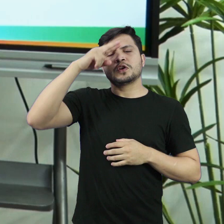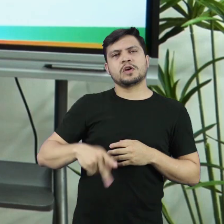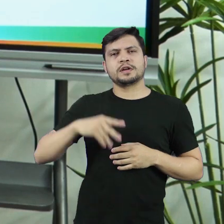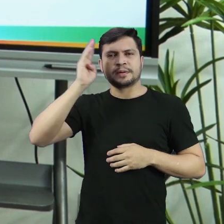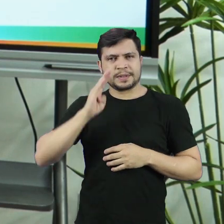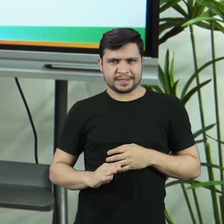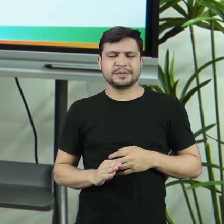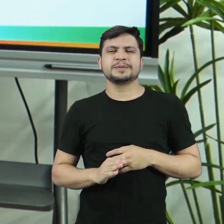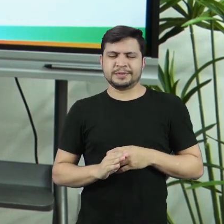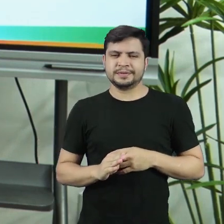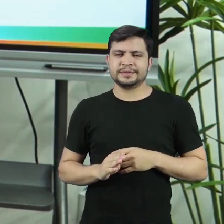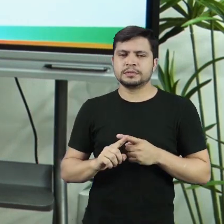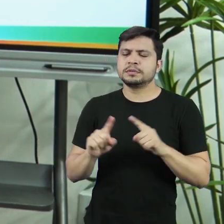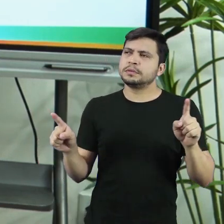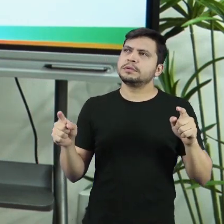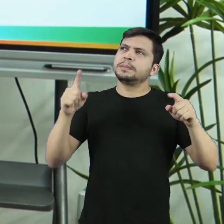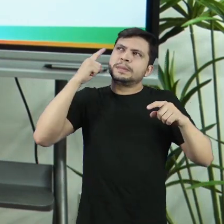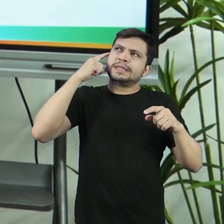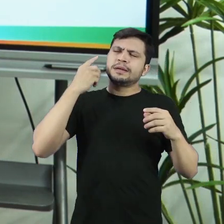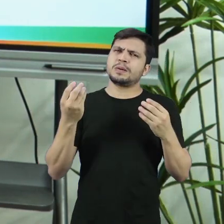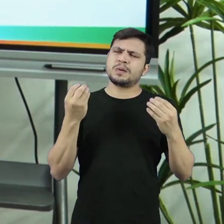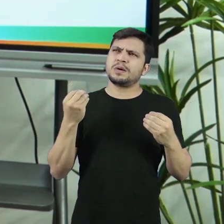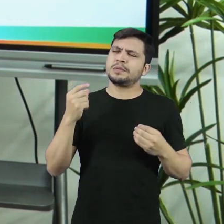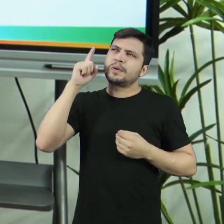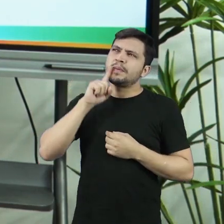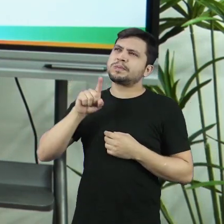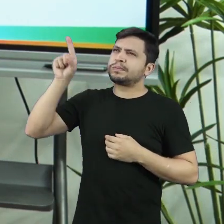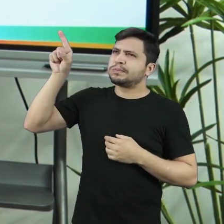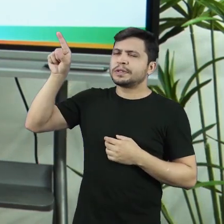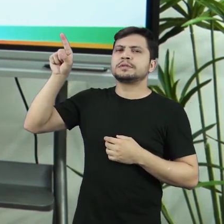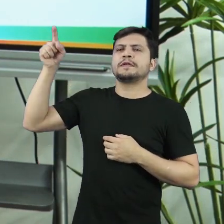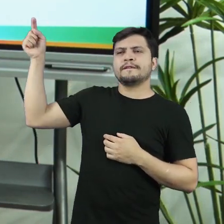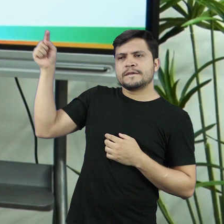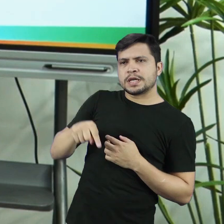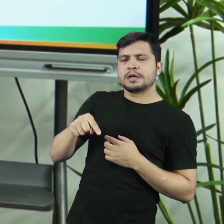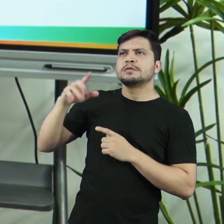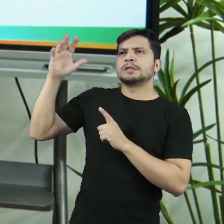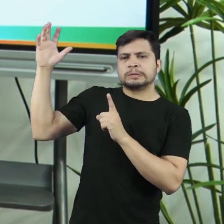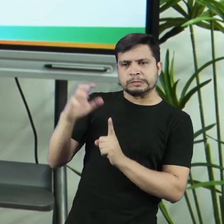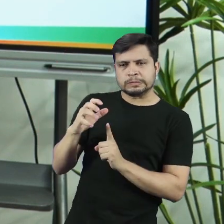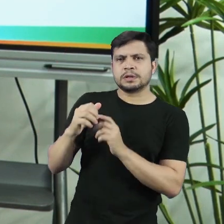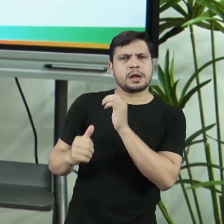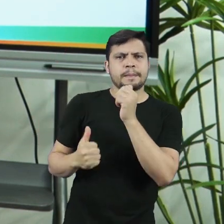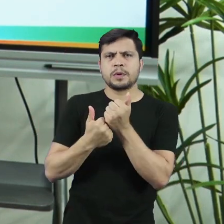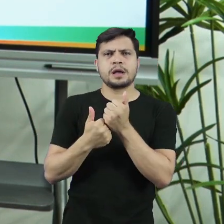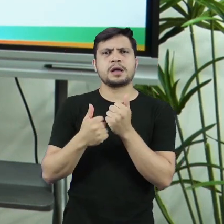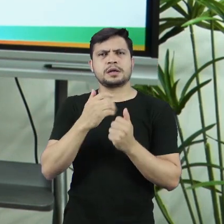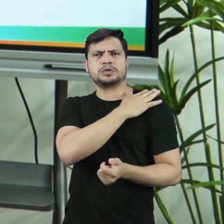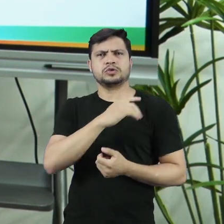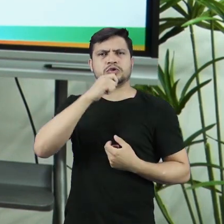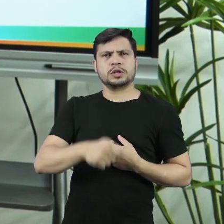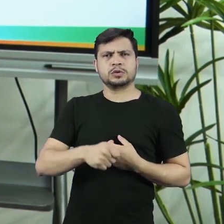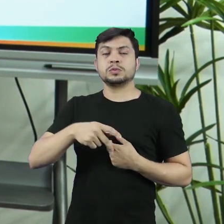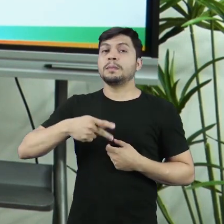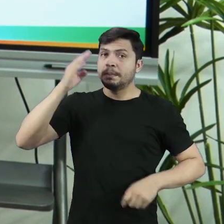capitalismo e socialismo, mas para a gente pensar como que os norte-americanos interviram militarmente em apoiar ditaduras tanto no Brasil como na